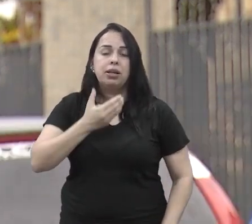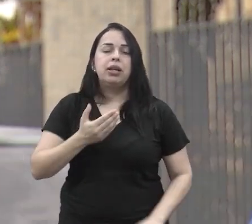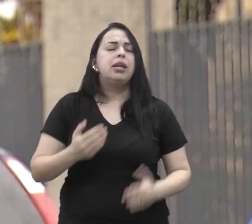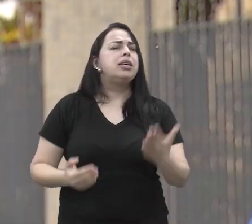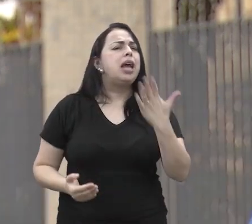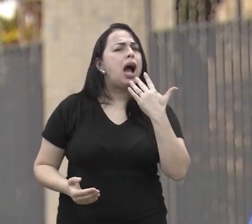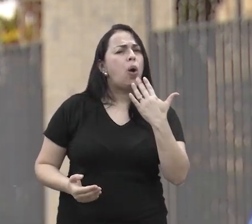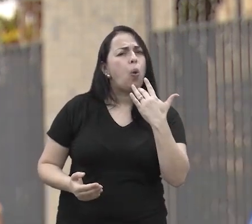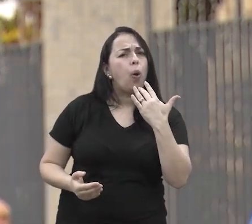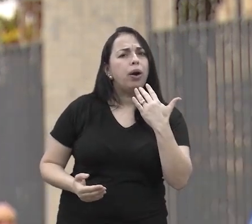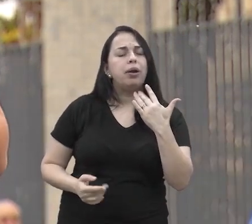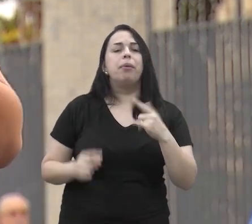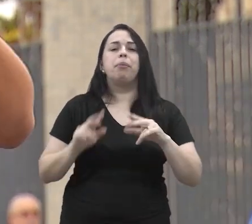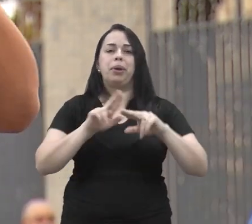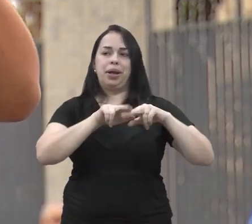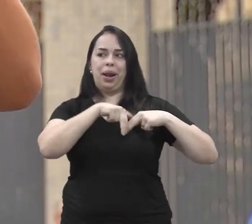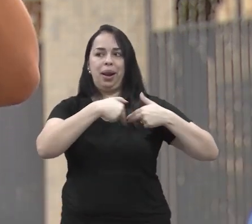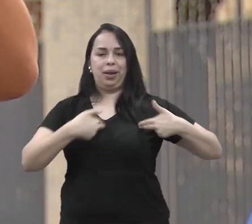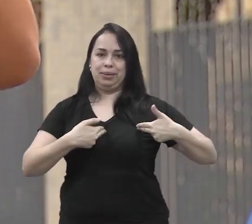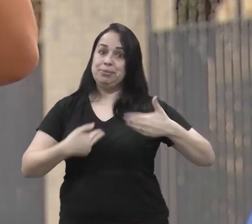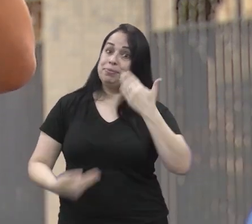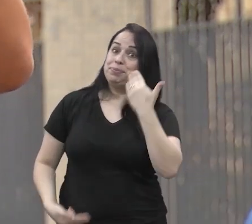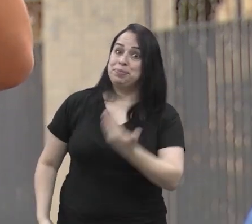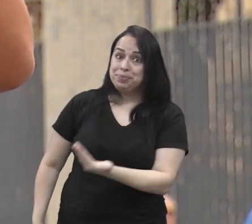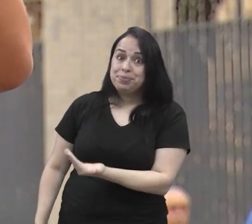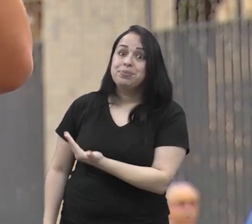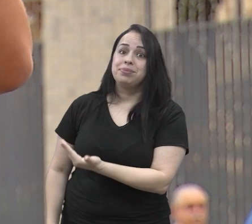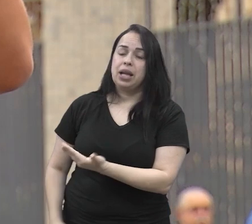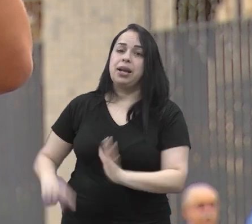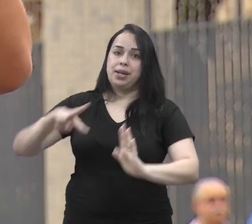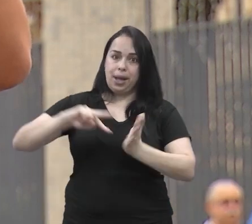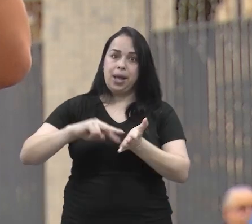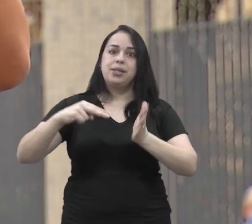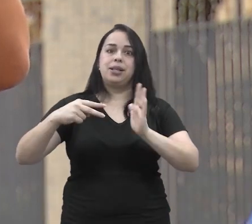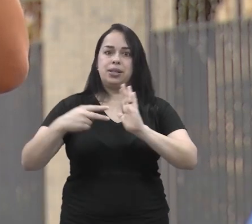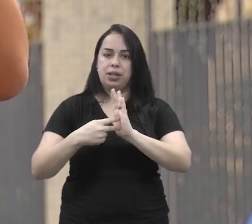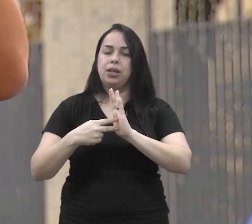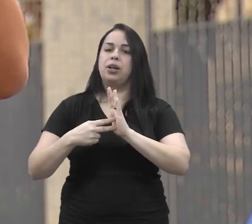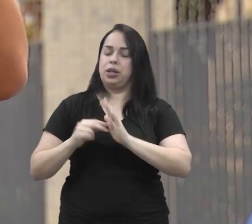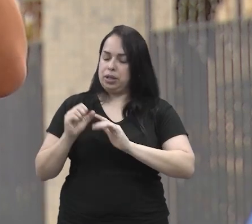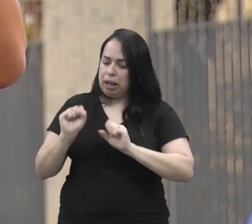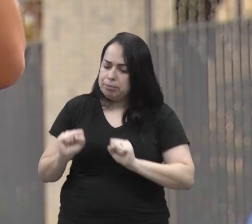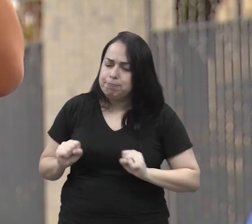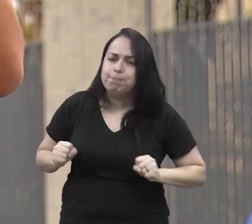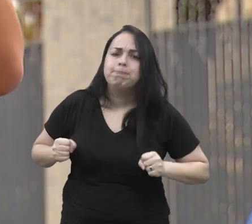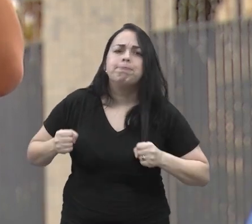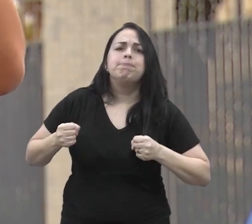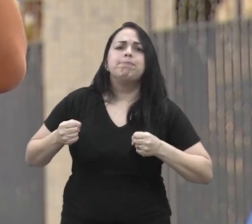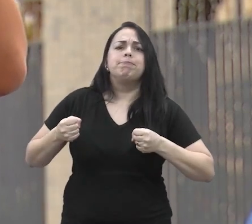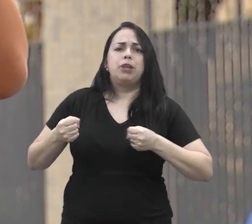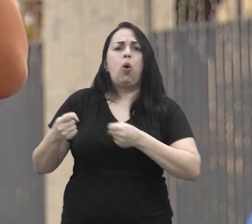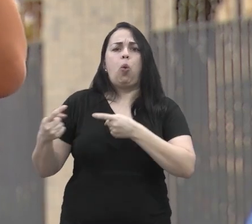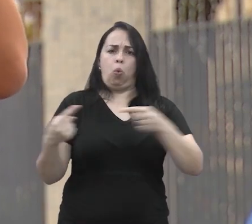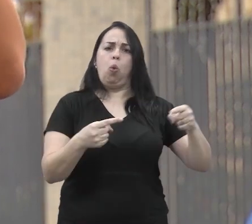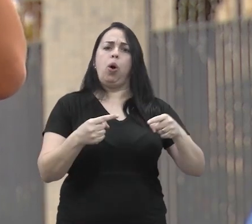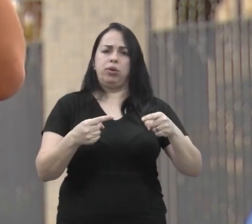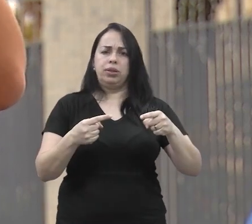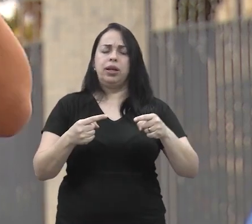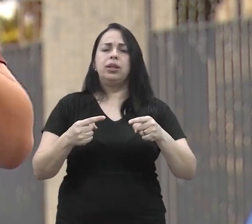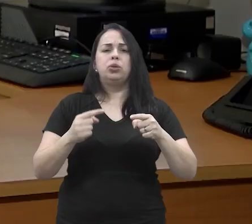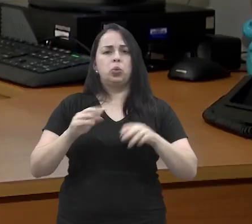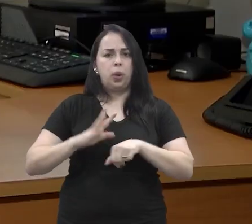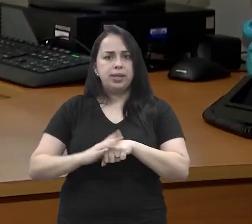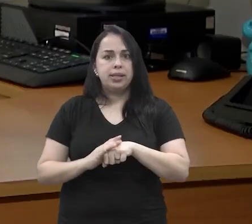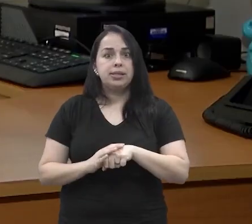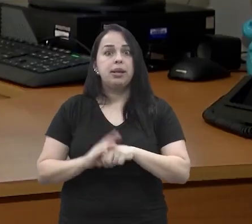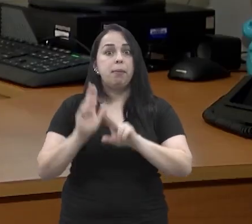é o dia 1º. Já a cor foi por conta deste laço aqui, o laço vermelho, que simboliza a luta contra a